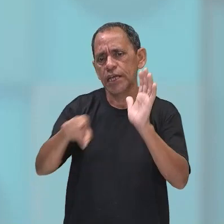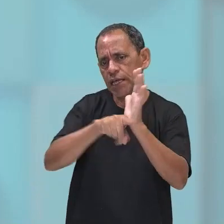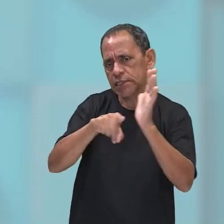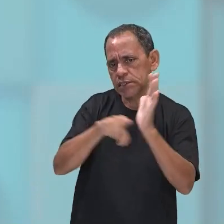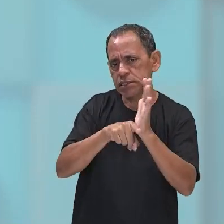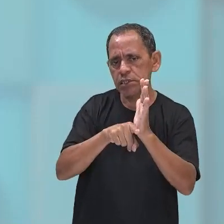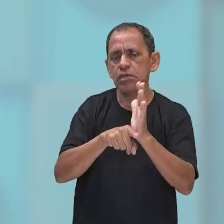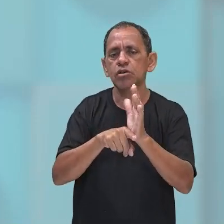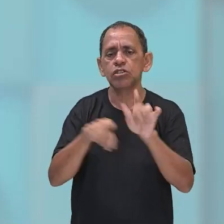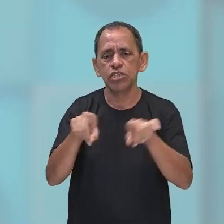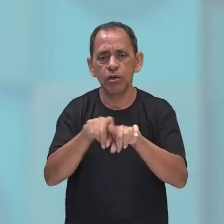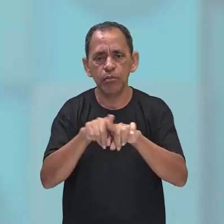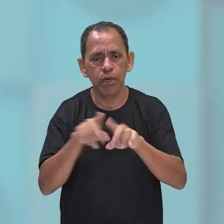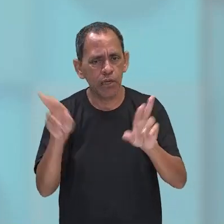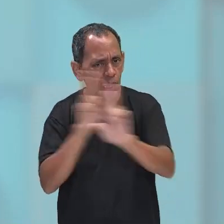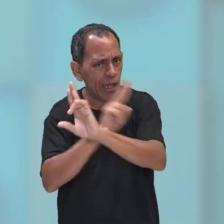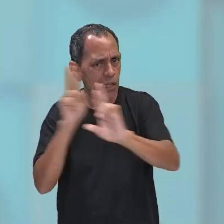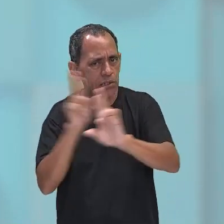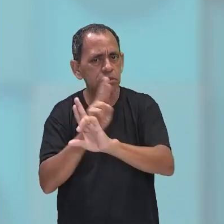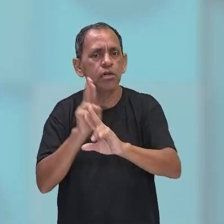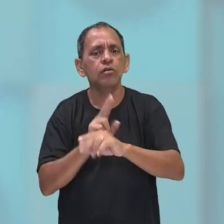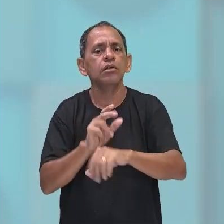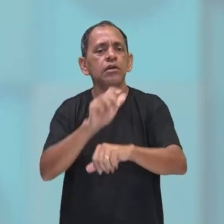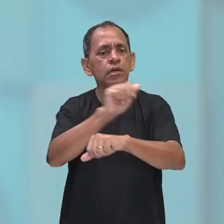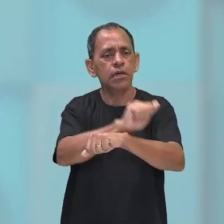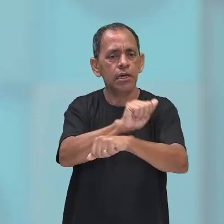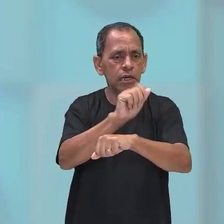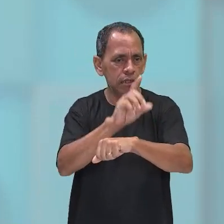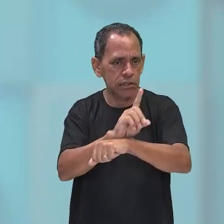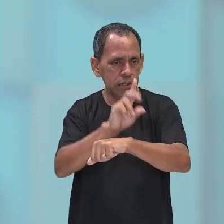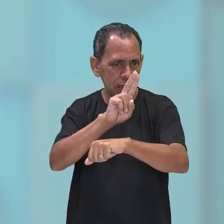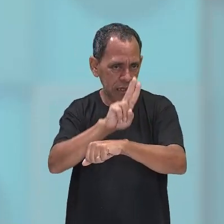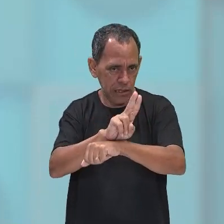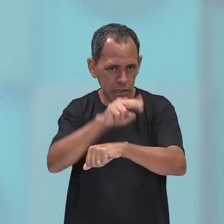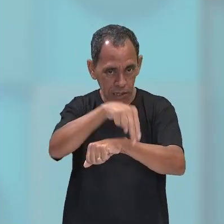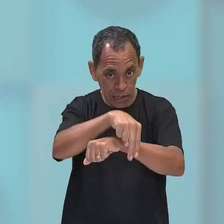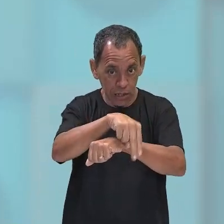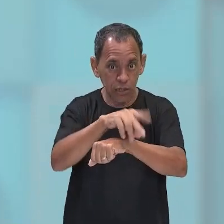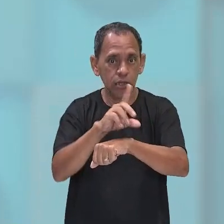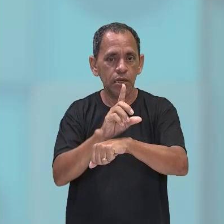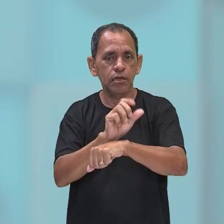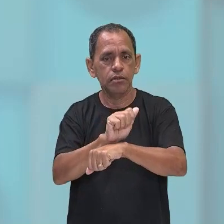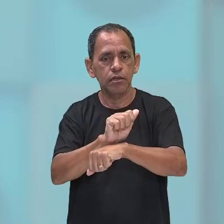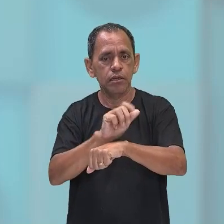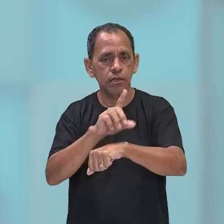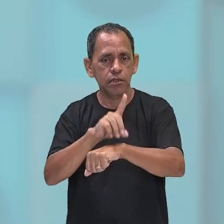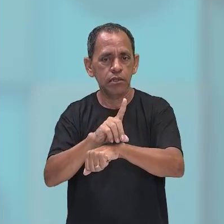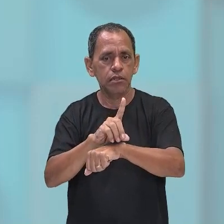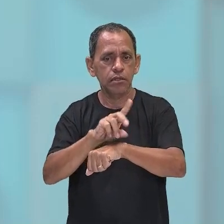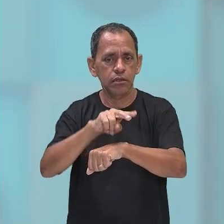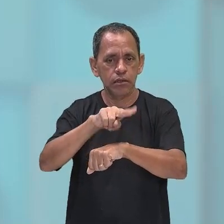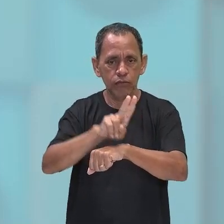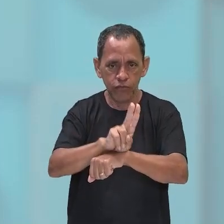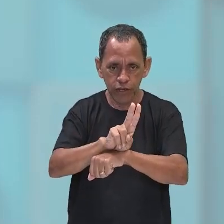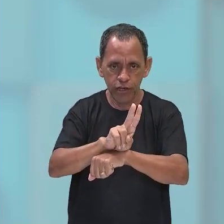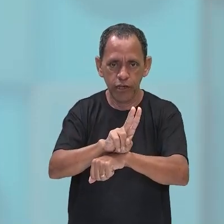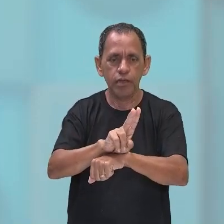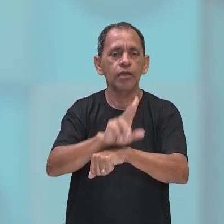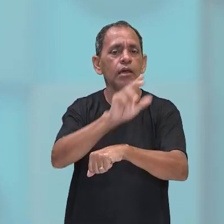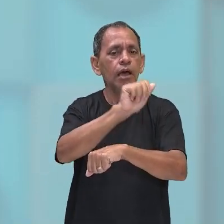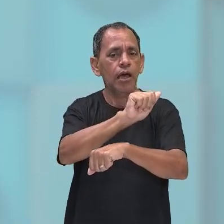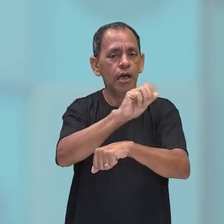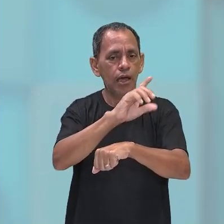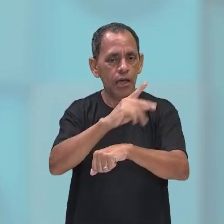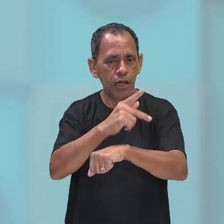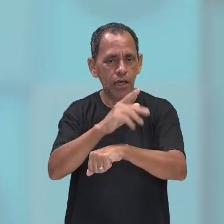ao adjunto adverbial e a presença dele dentro da oração, dentro de texto, ok? Aposto, um termo que vai